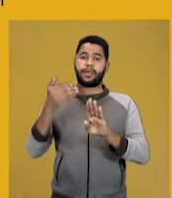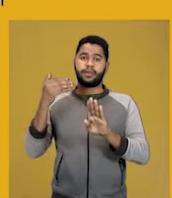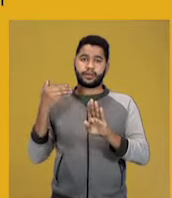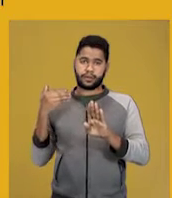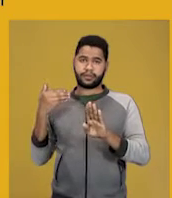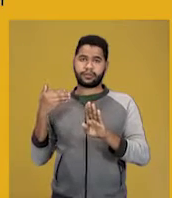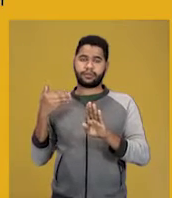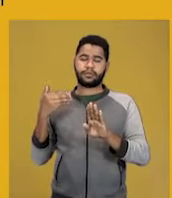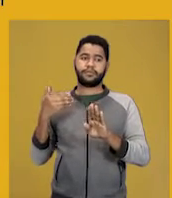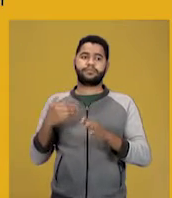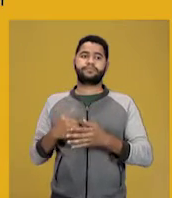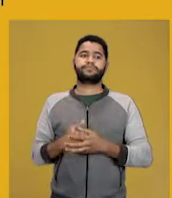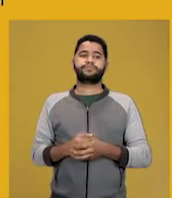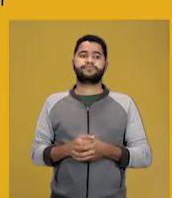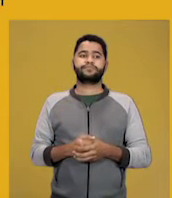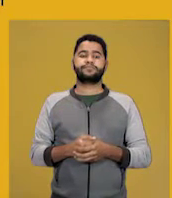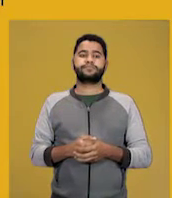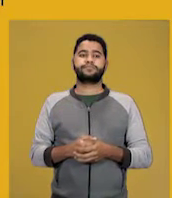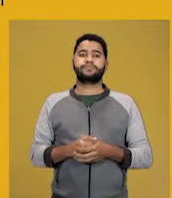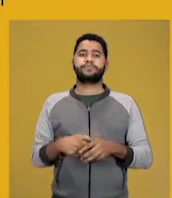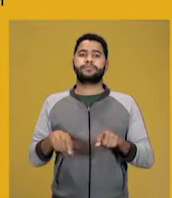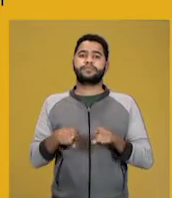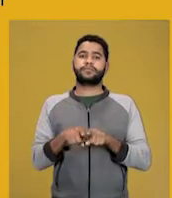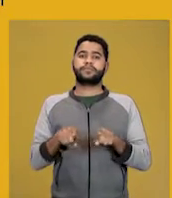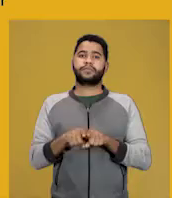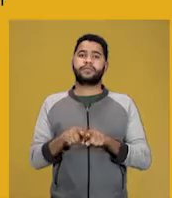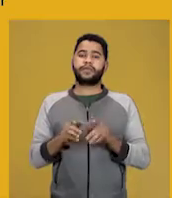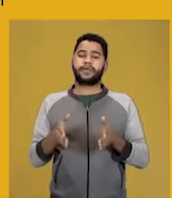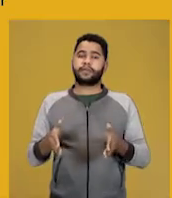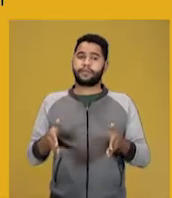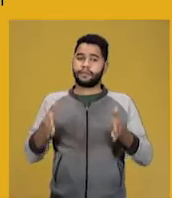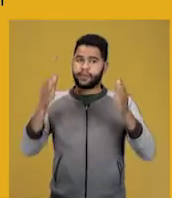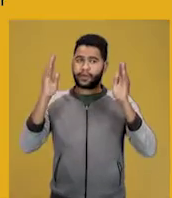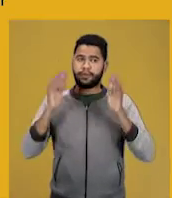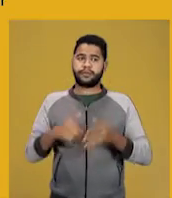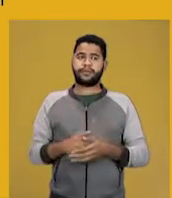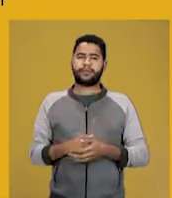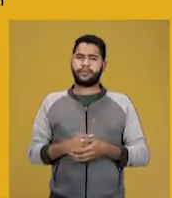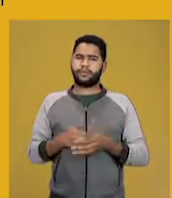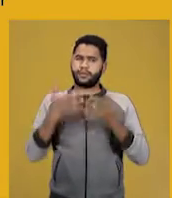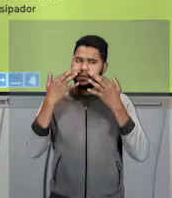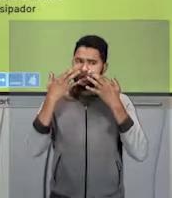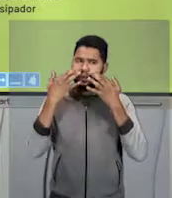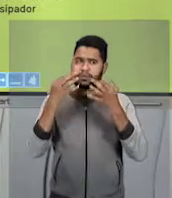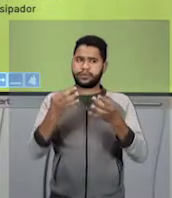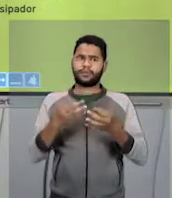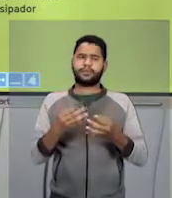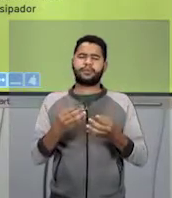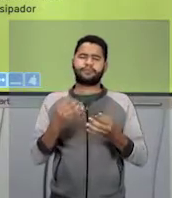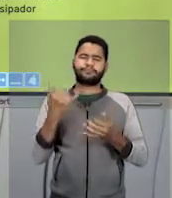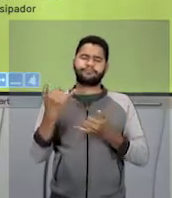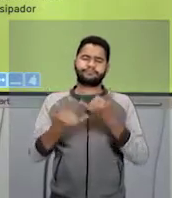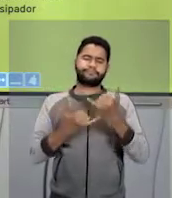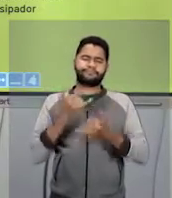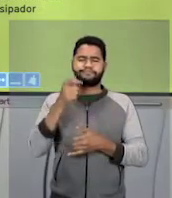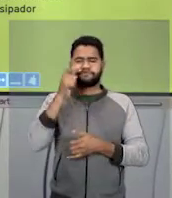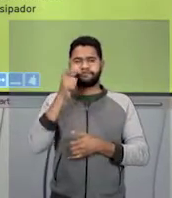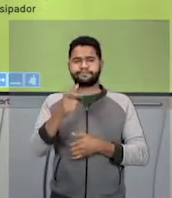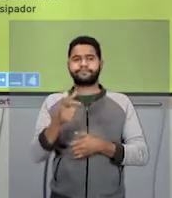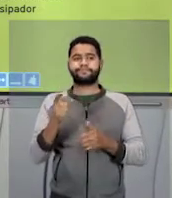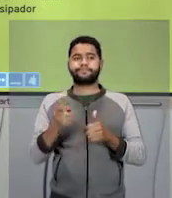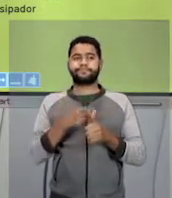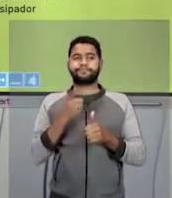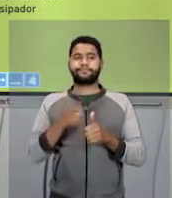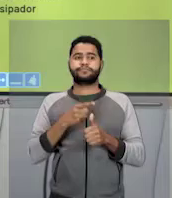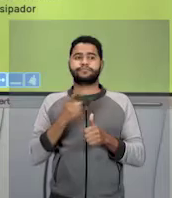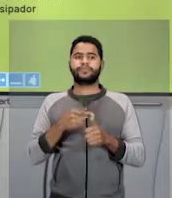produto dissipador serpentinado e a parede. Bom, presta atenção nessa brincadeira porque é muito interessante. Primeira